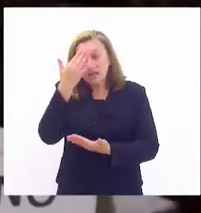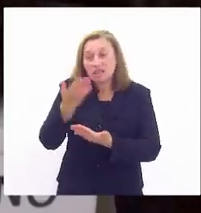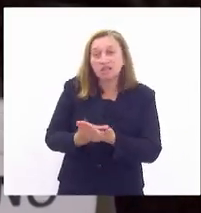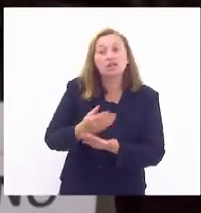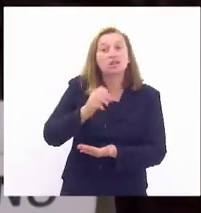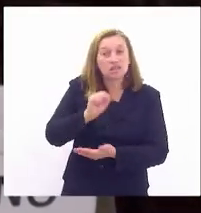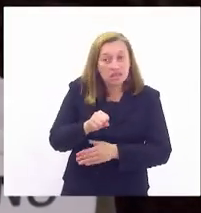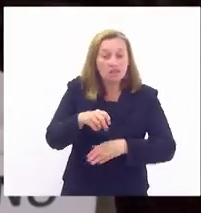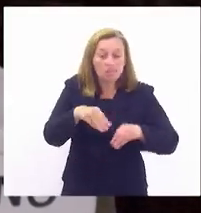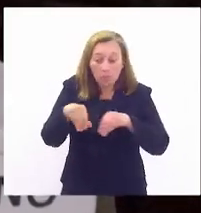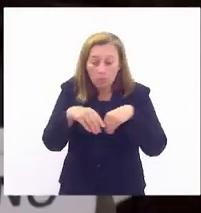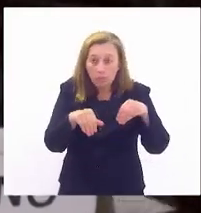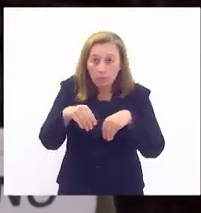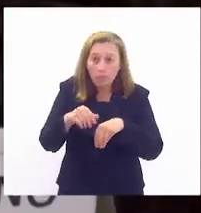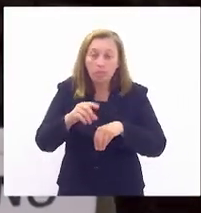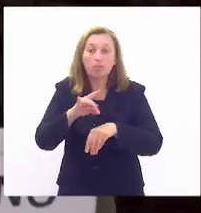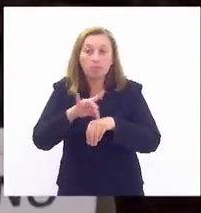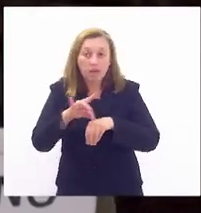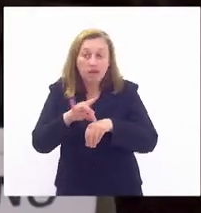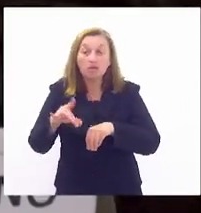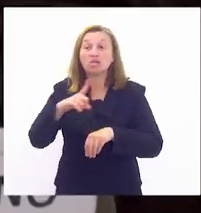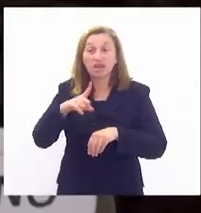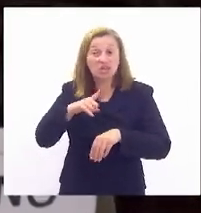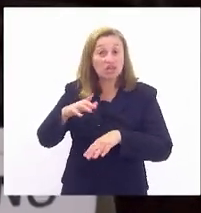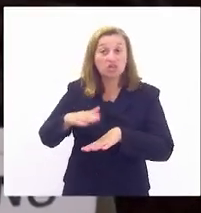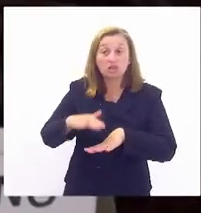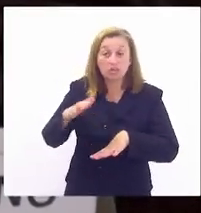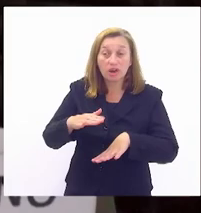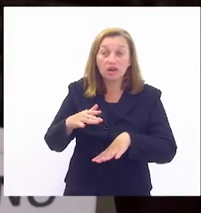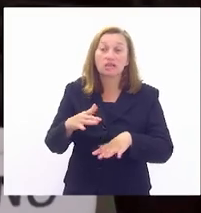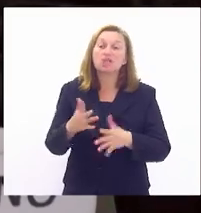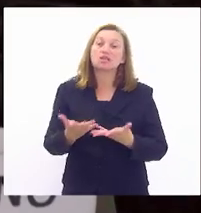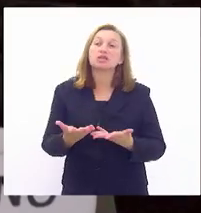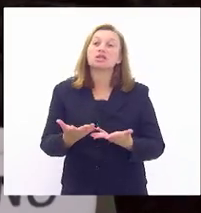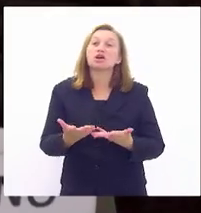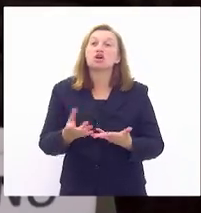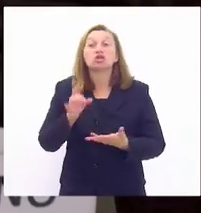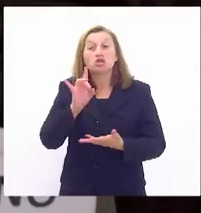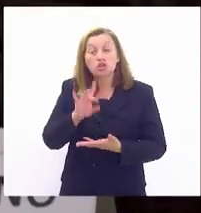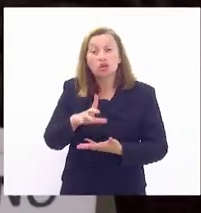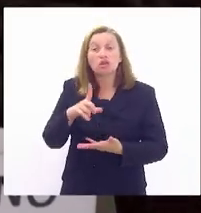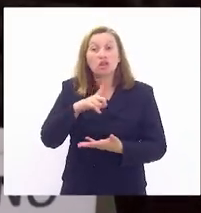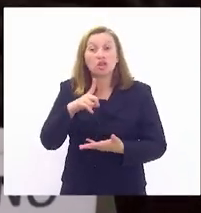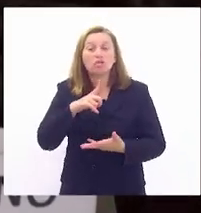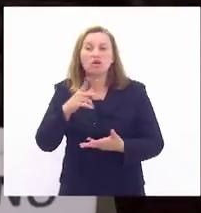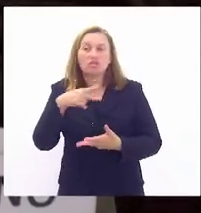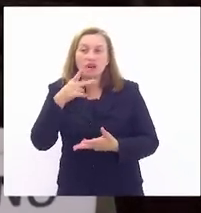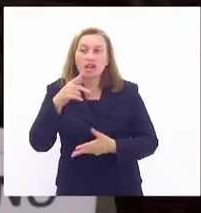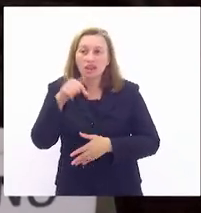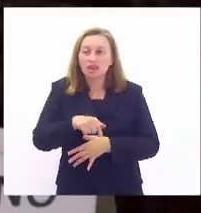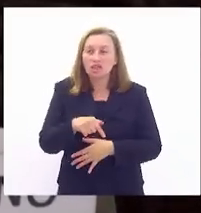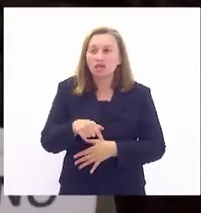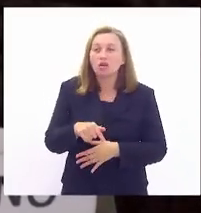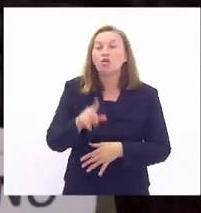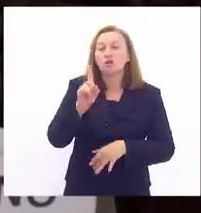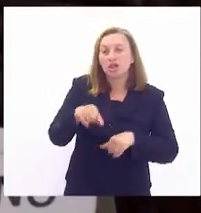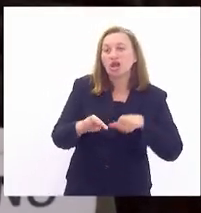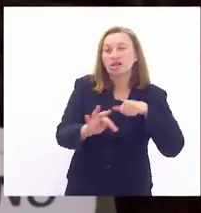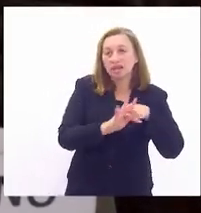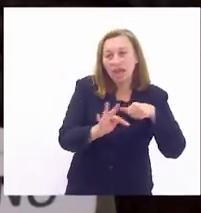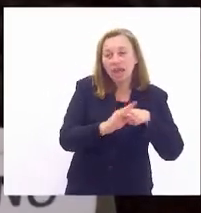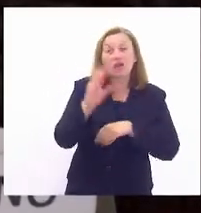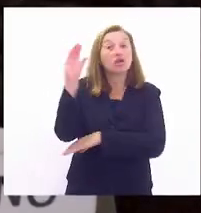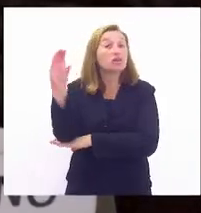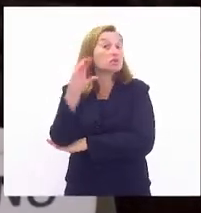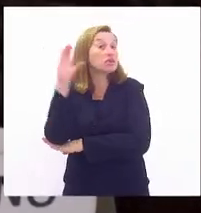em excesso e que existem emissões fugitivas. Eu só tenho que colocar aqui o que é técnico e